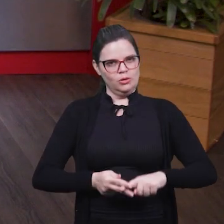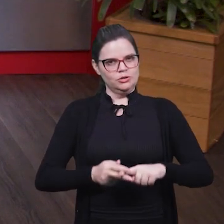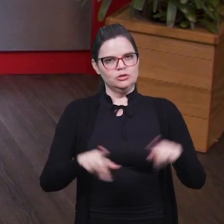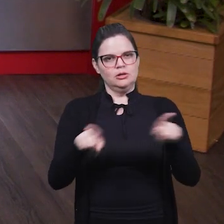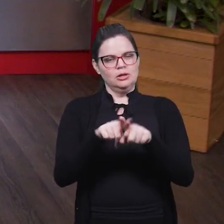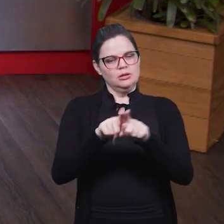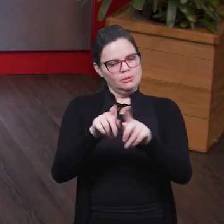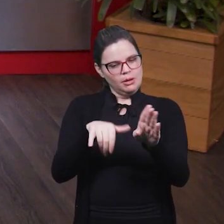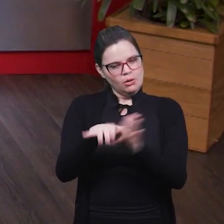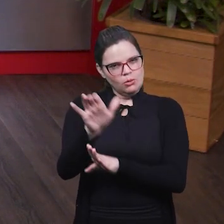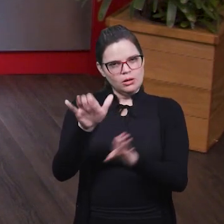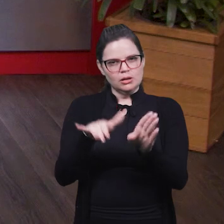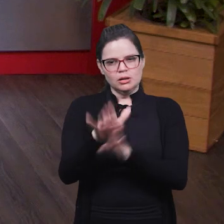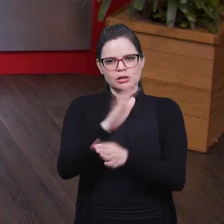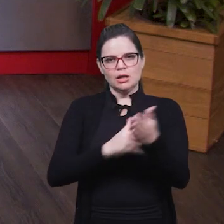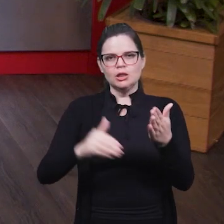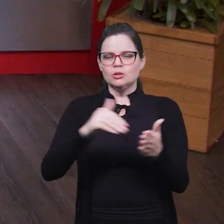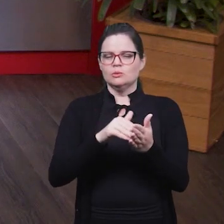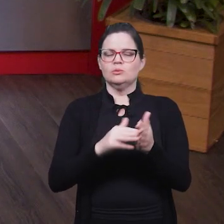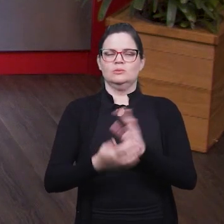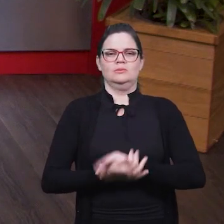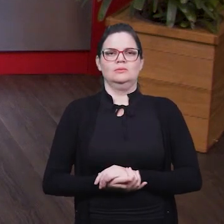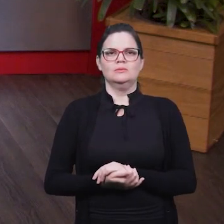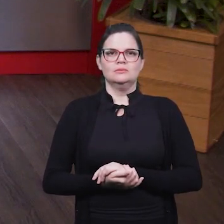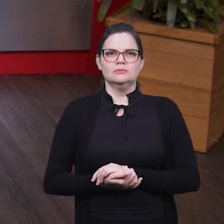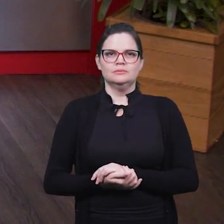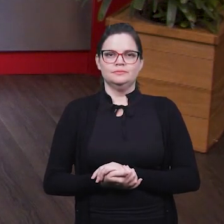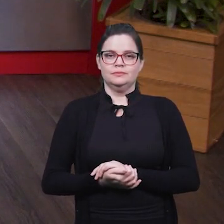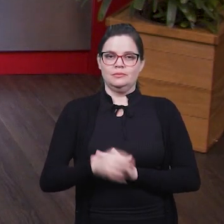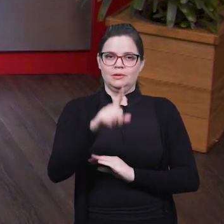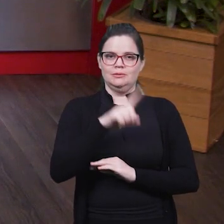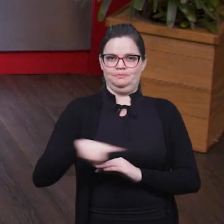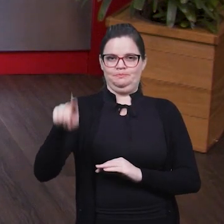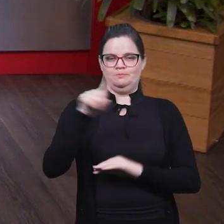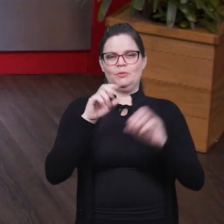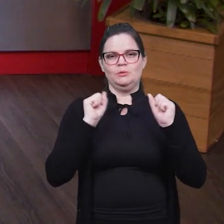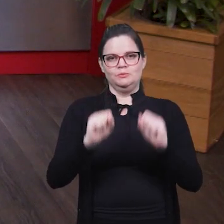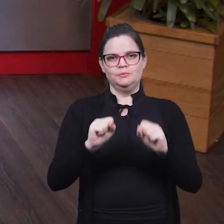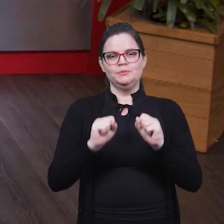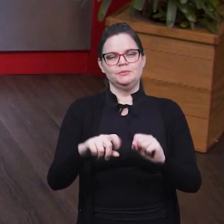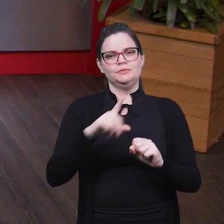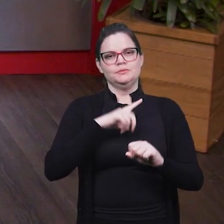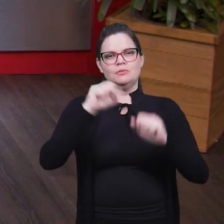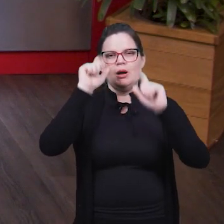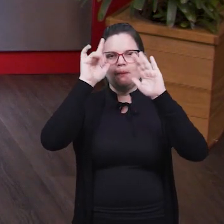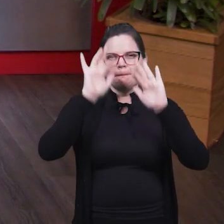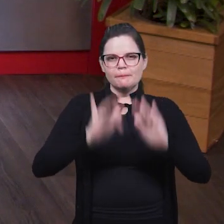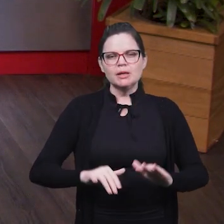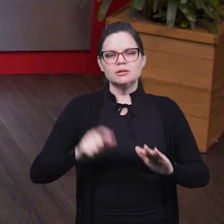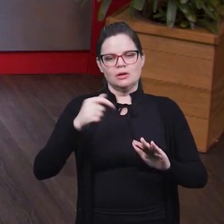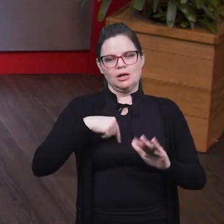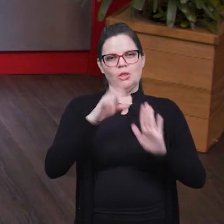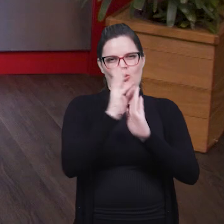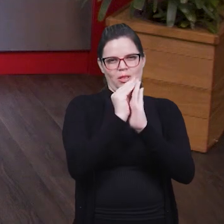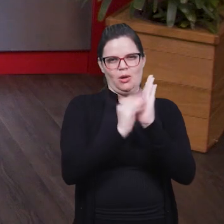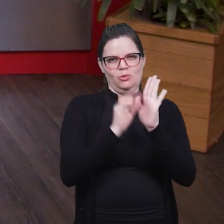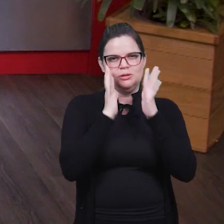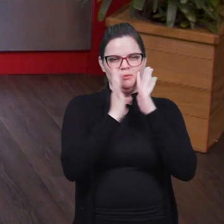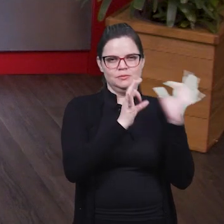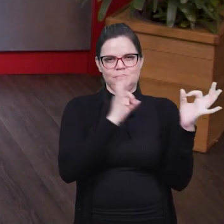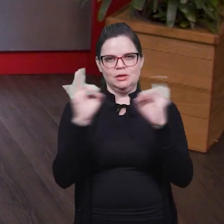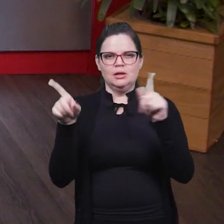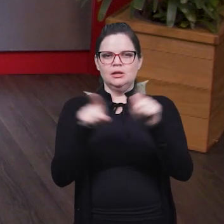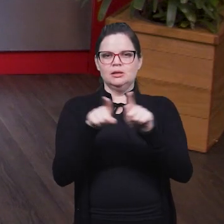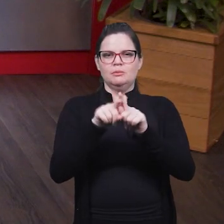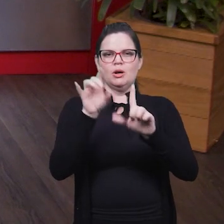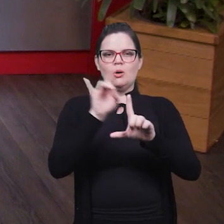mesmo orientar em juízo da palavra. Que você possa, além de receber este conteúdo, também possa compartilhar